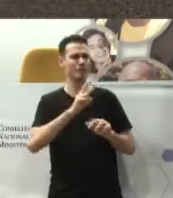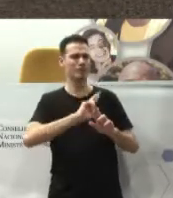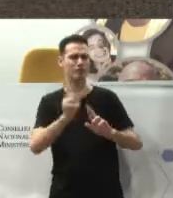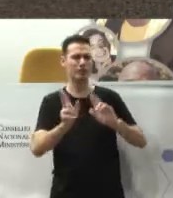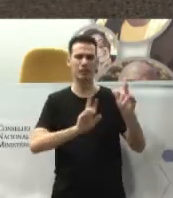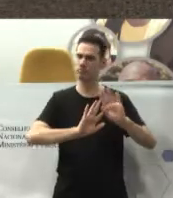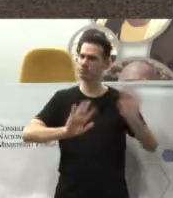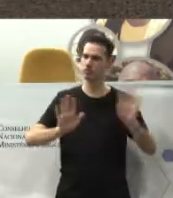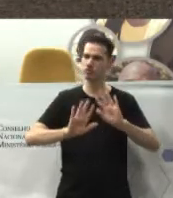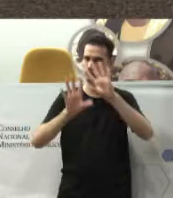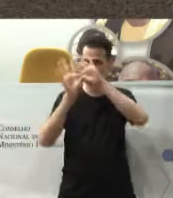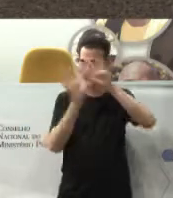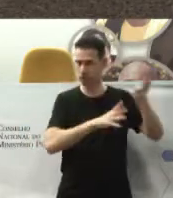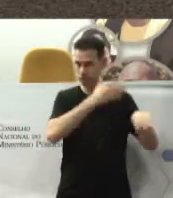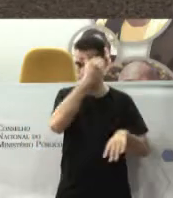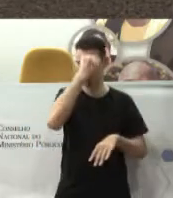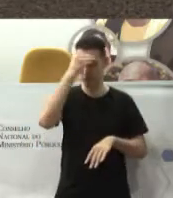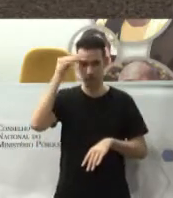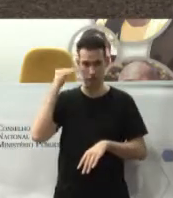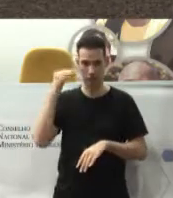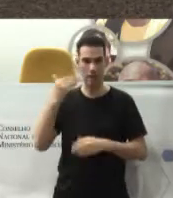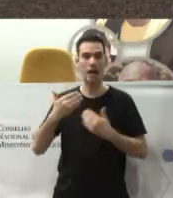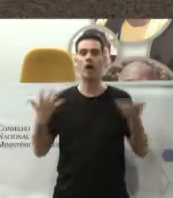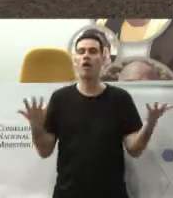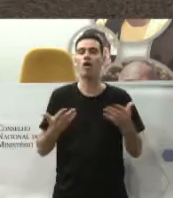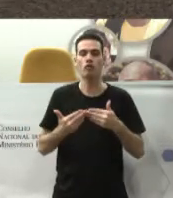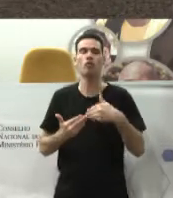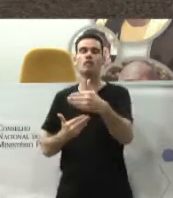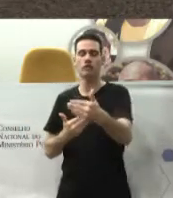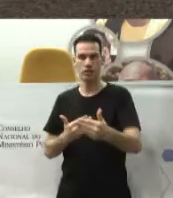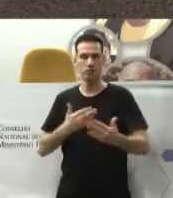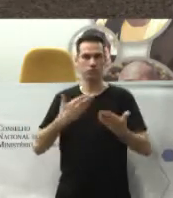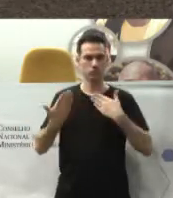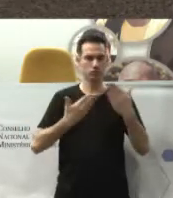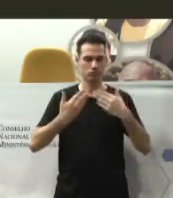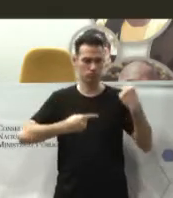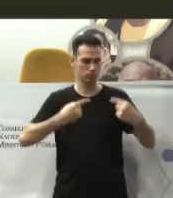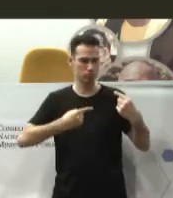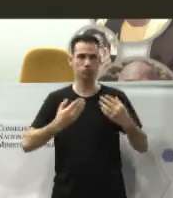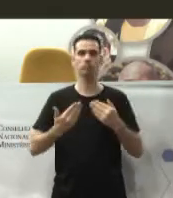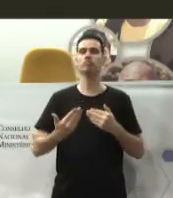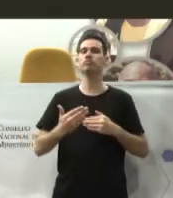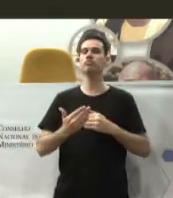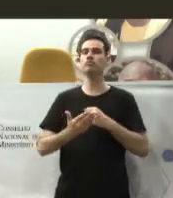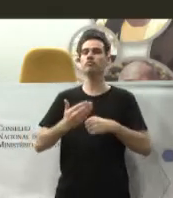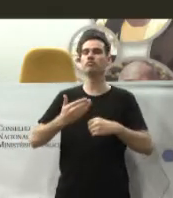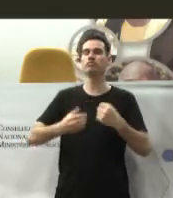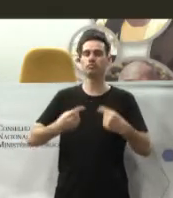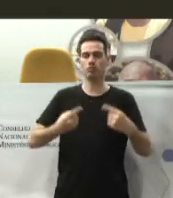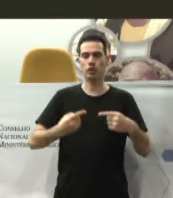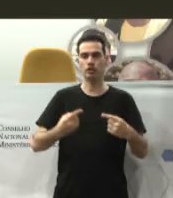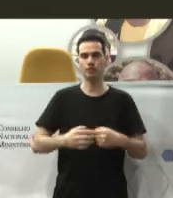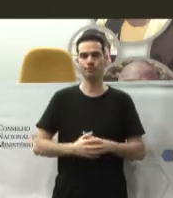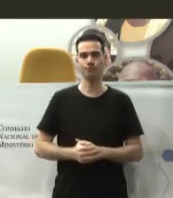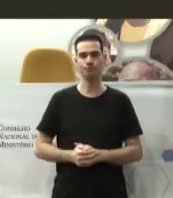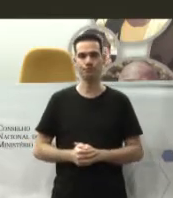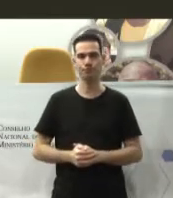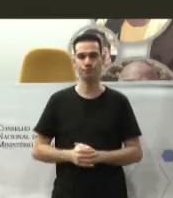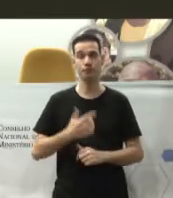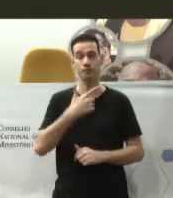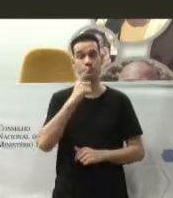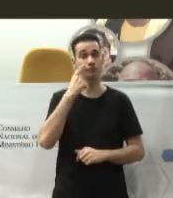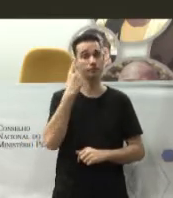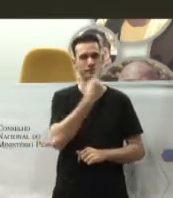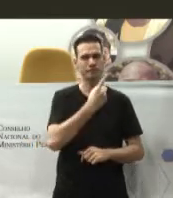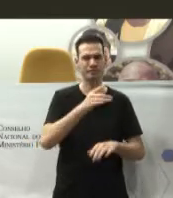partir dali, é um marco. Vamos começar a discutir a política. Outro risco é o descrédito das partes. Porque o